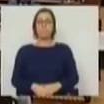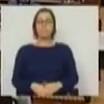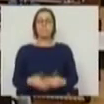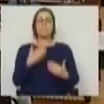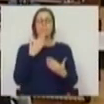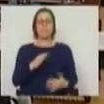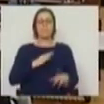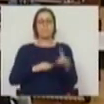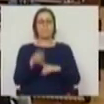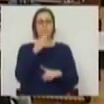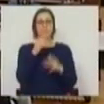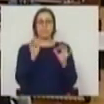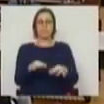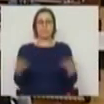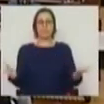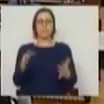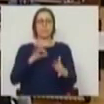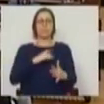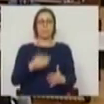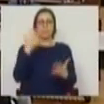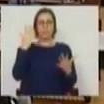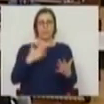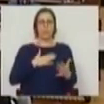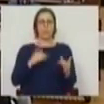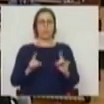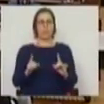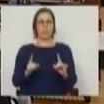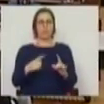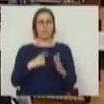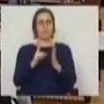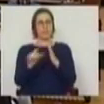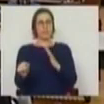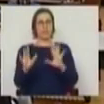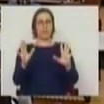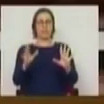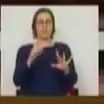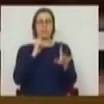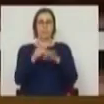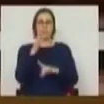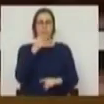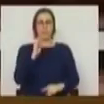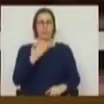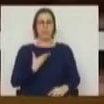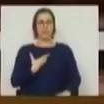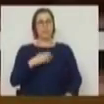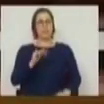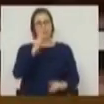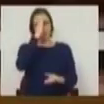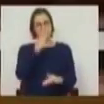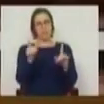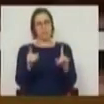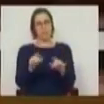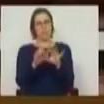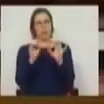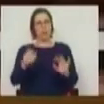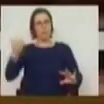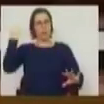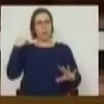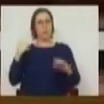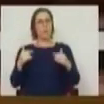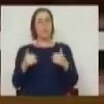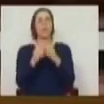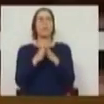Muito obrigado, senhora deputada. Tem que concluir, faz favor. Não quero sair daqui sem que os deputados do PSD e do CDS saibam que, tal como no